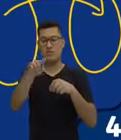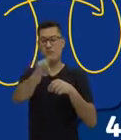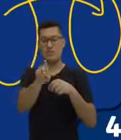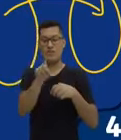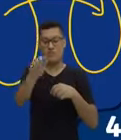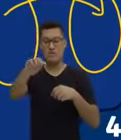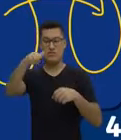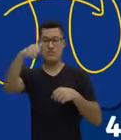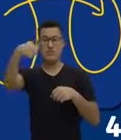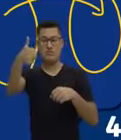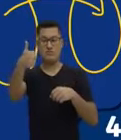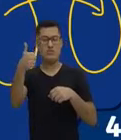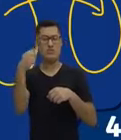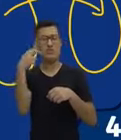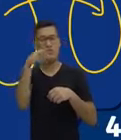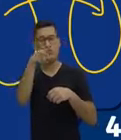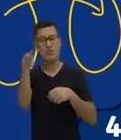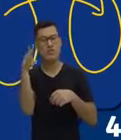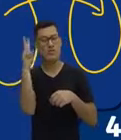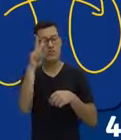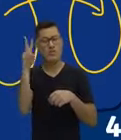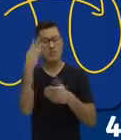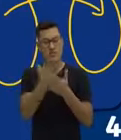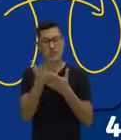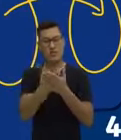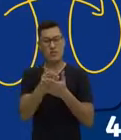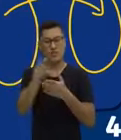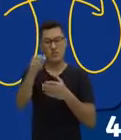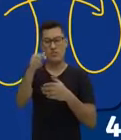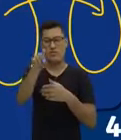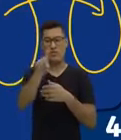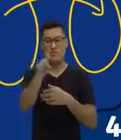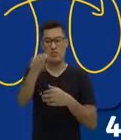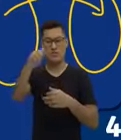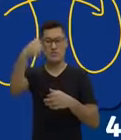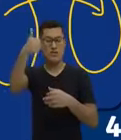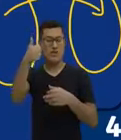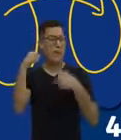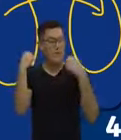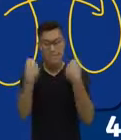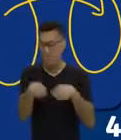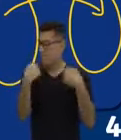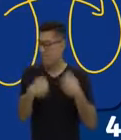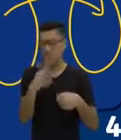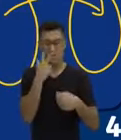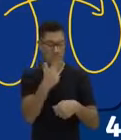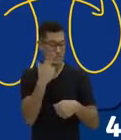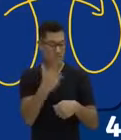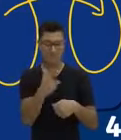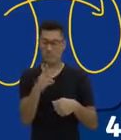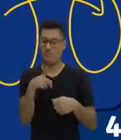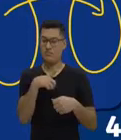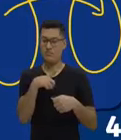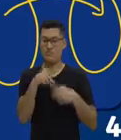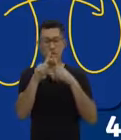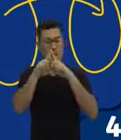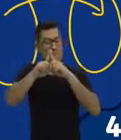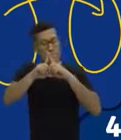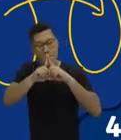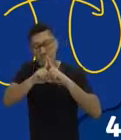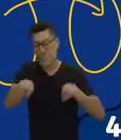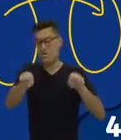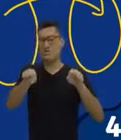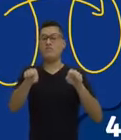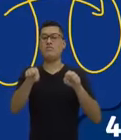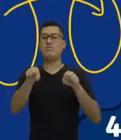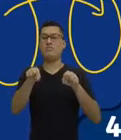de potenciação. Toda vez que o expoente é 1, ele não precisa aparecer. Não é isso, Fernando? Por mais que não apareça esse x aí, já sabe.